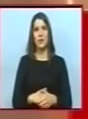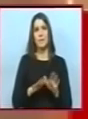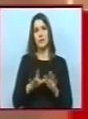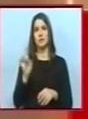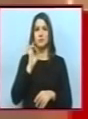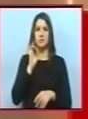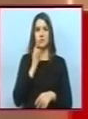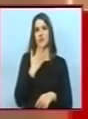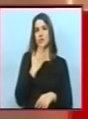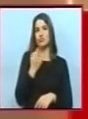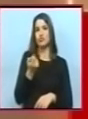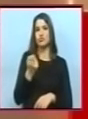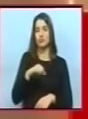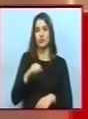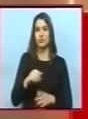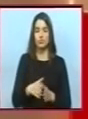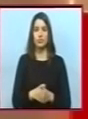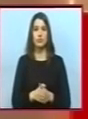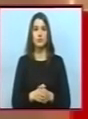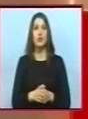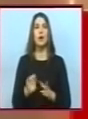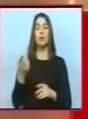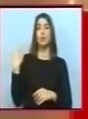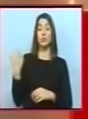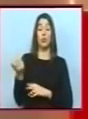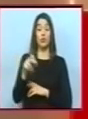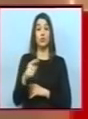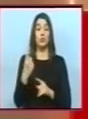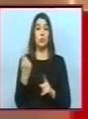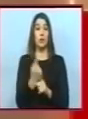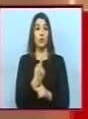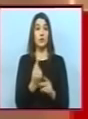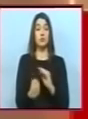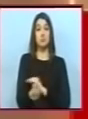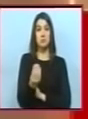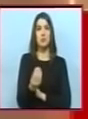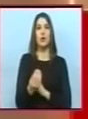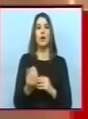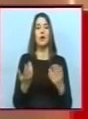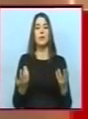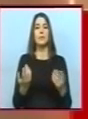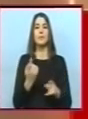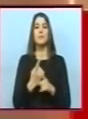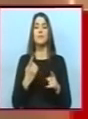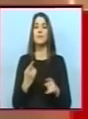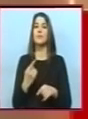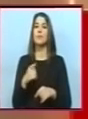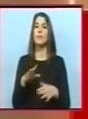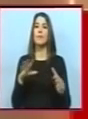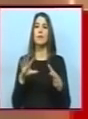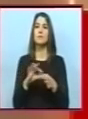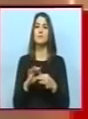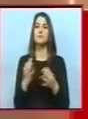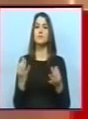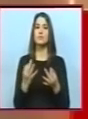sim, a pessoa está... Agora, no outro dia aconteceu uma coisa curiosa que tinha a ver, por